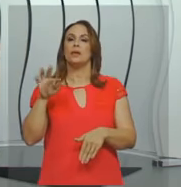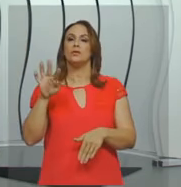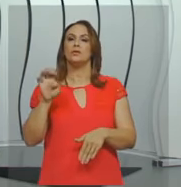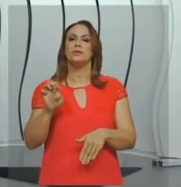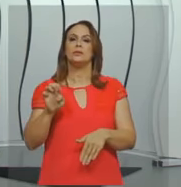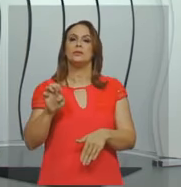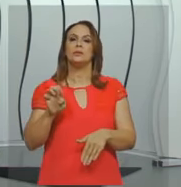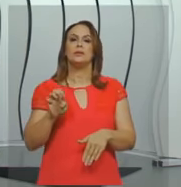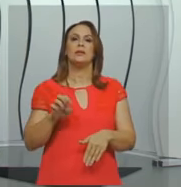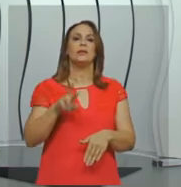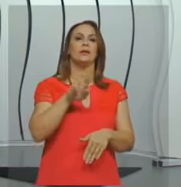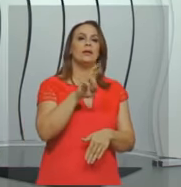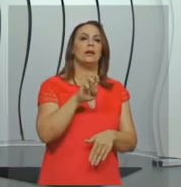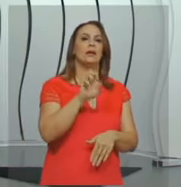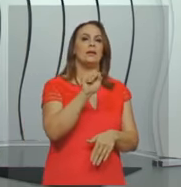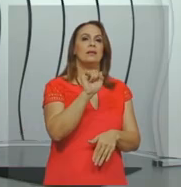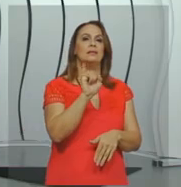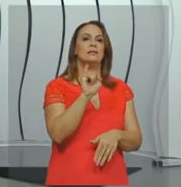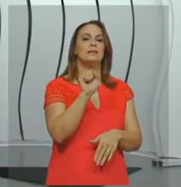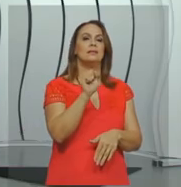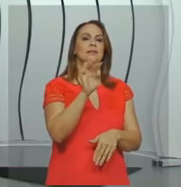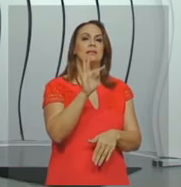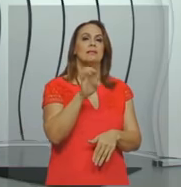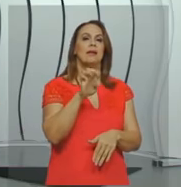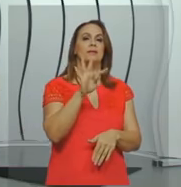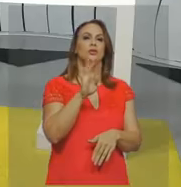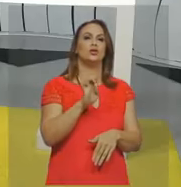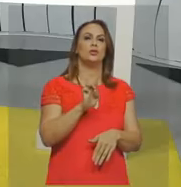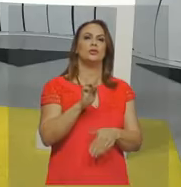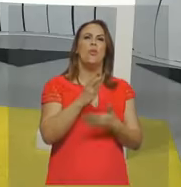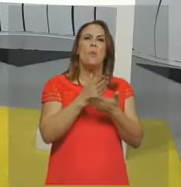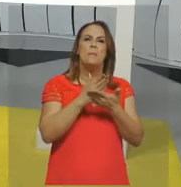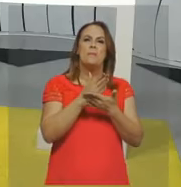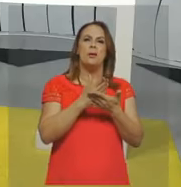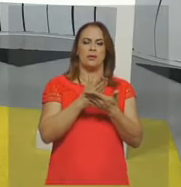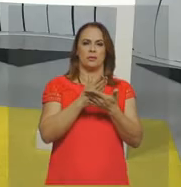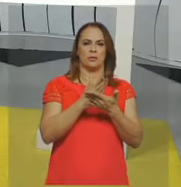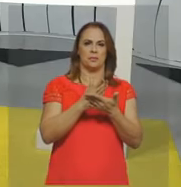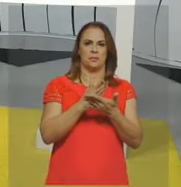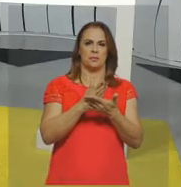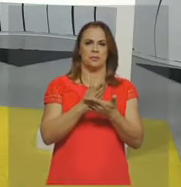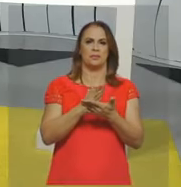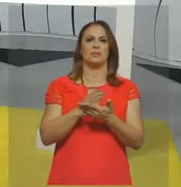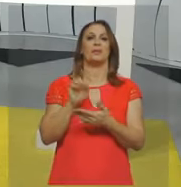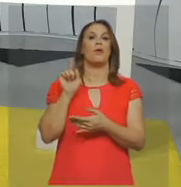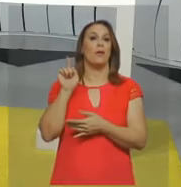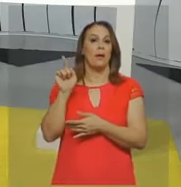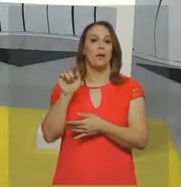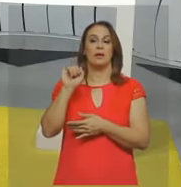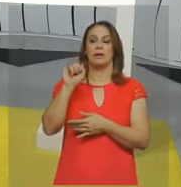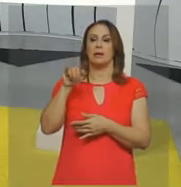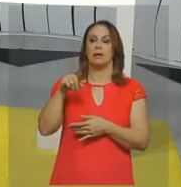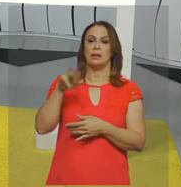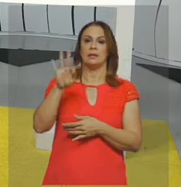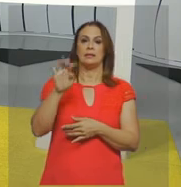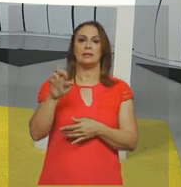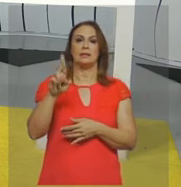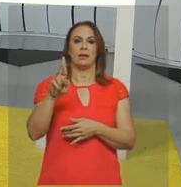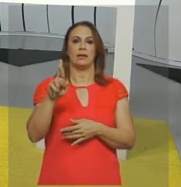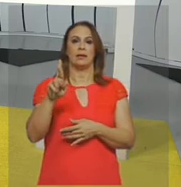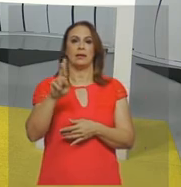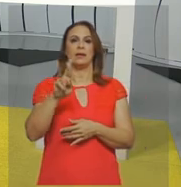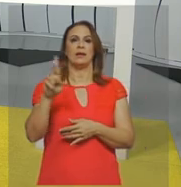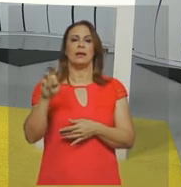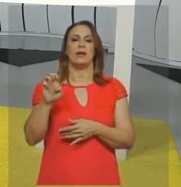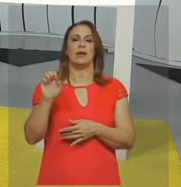tá? Então, eu tenho aqui uma alavanca interresistente. Aqui, uma alavanca